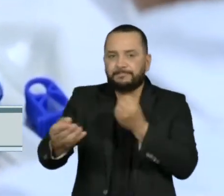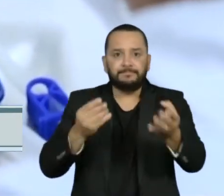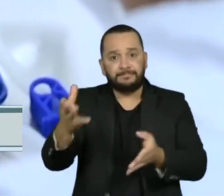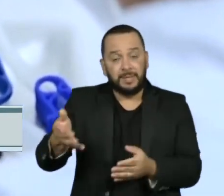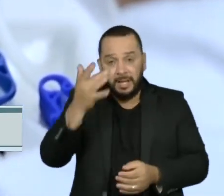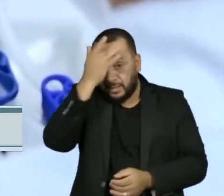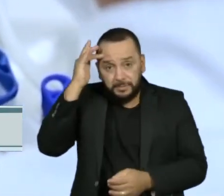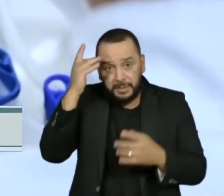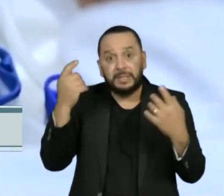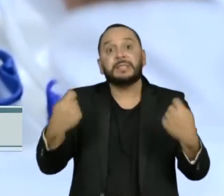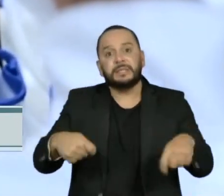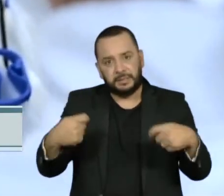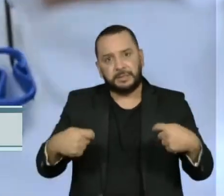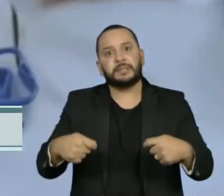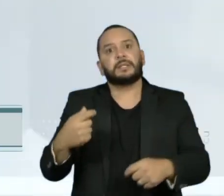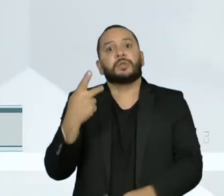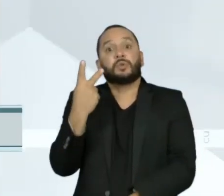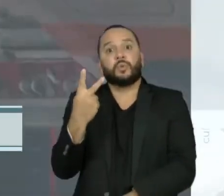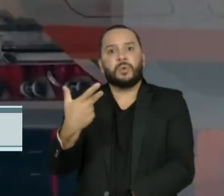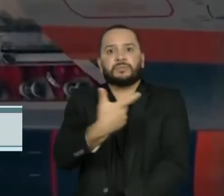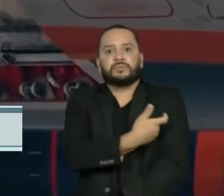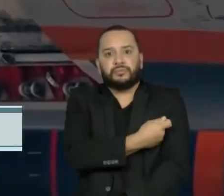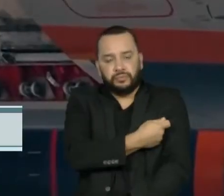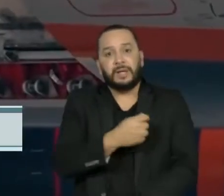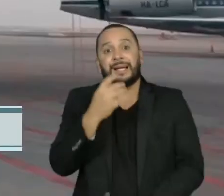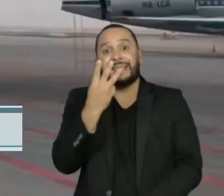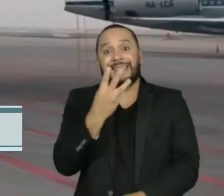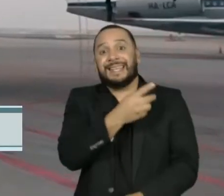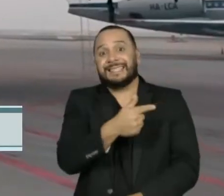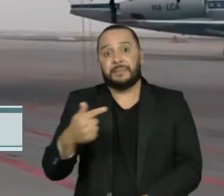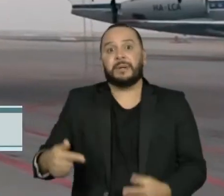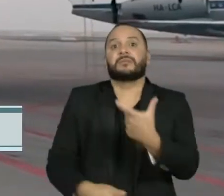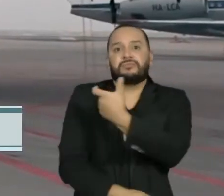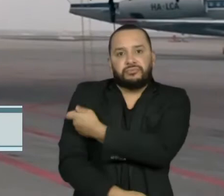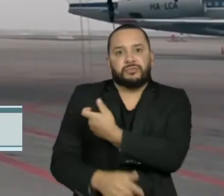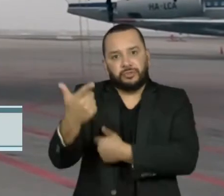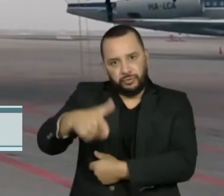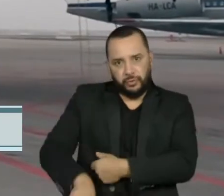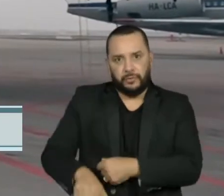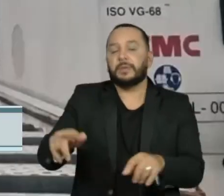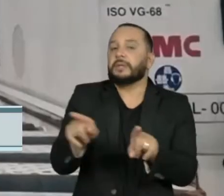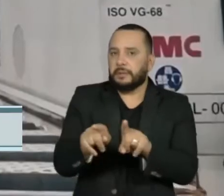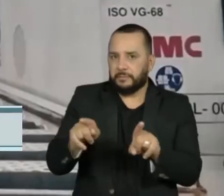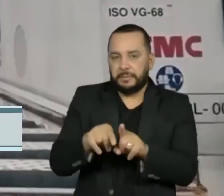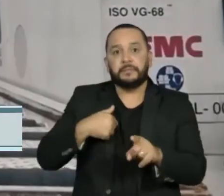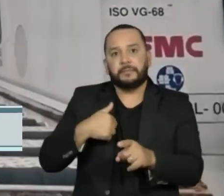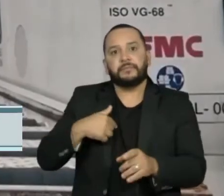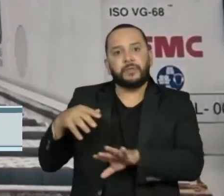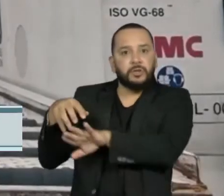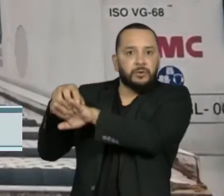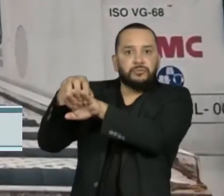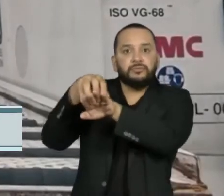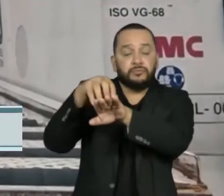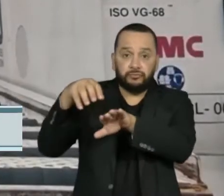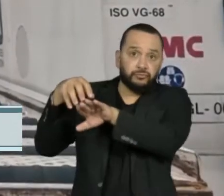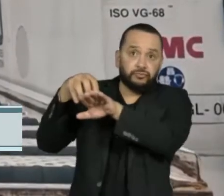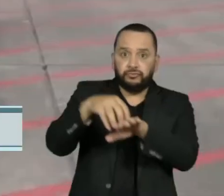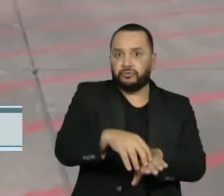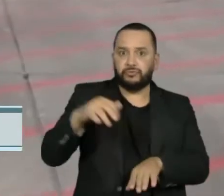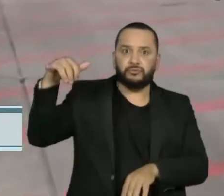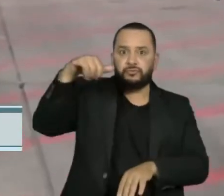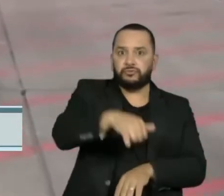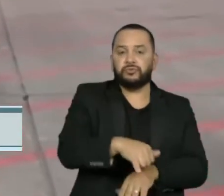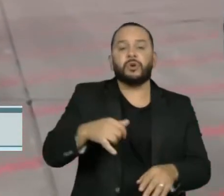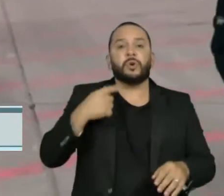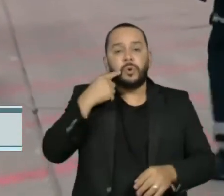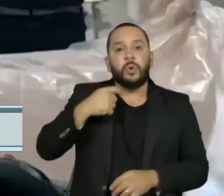2 doses com 3 semanas de intervalo. As primeiras doses da vacina russa contra o coronavírus chegaram a Budapeste, tornando a Hungria